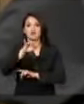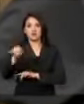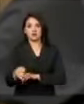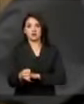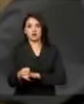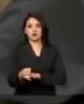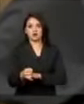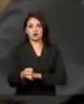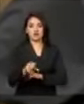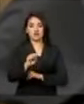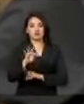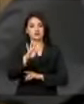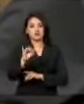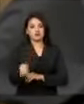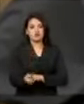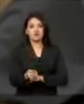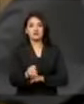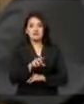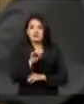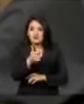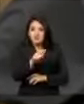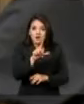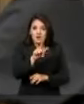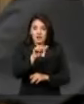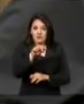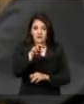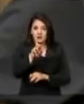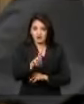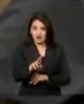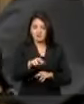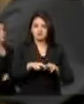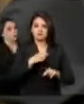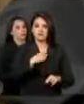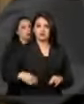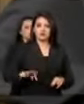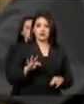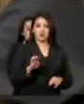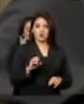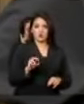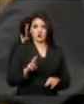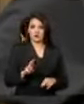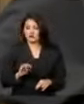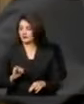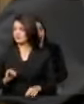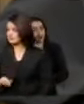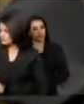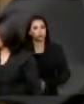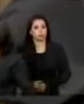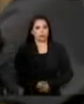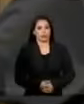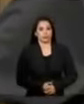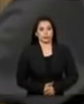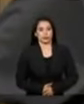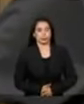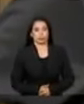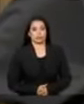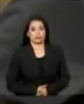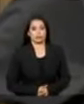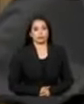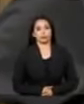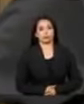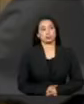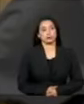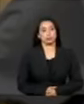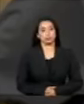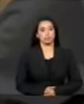fixava o fechado, não fosse uma liminar concedida pelo ministro Teori, que depois veio a ser cassada no julgamento do mérito, o início do cumprimento